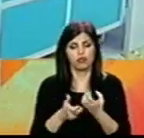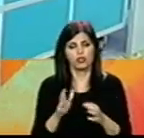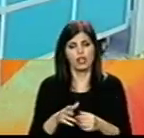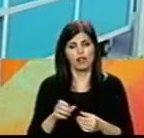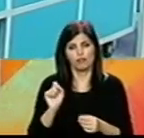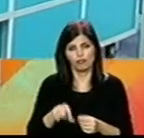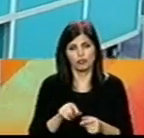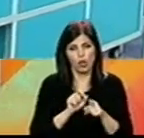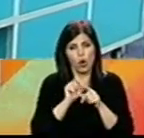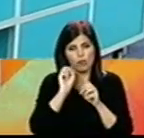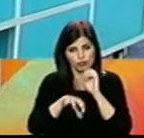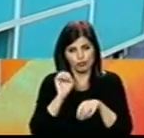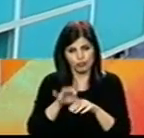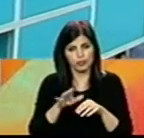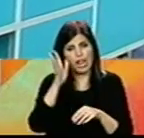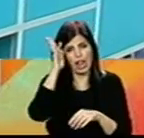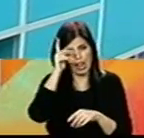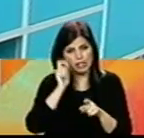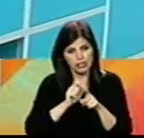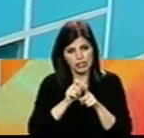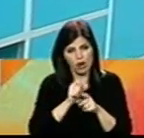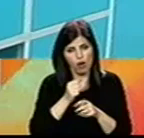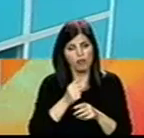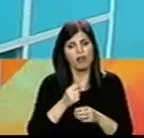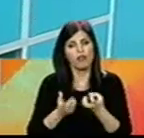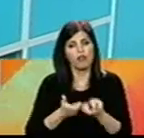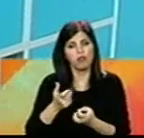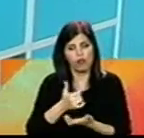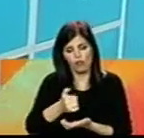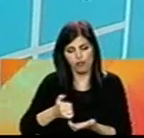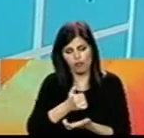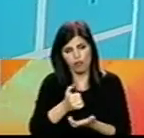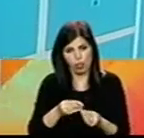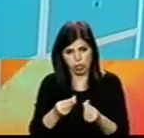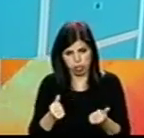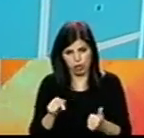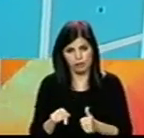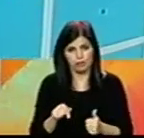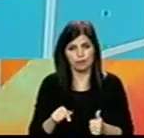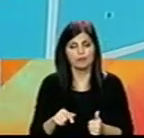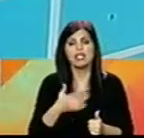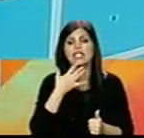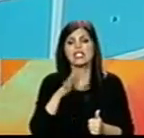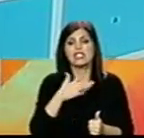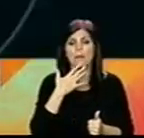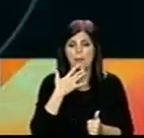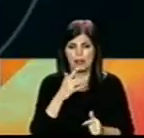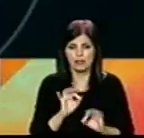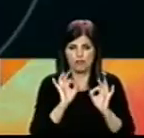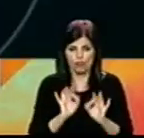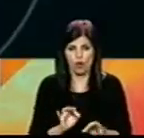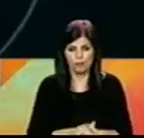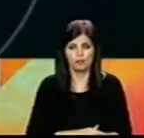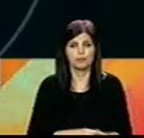grão, leite e depois a ideia é cozinhar, depois emulsionámos no final e ficamos com o puré. Temperamos sal e pimenta e está